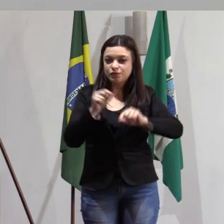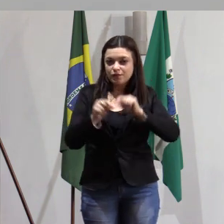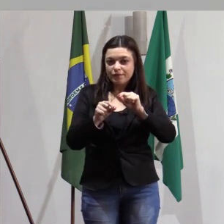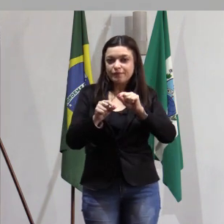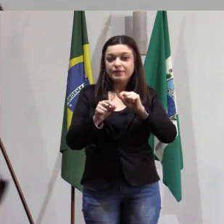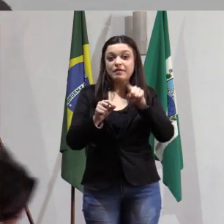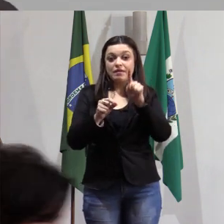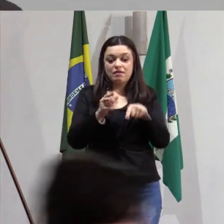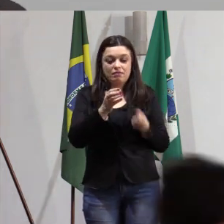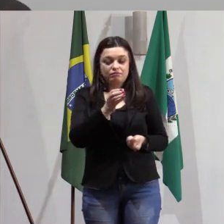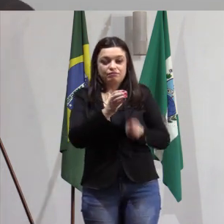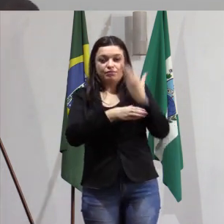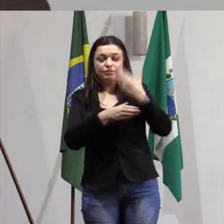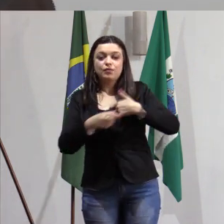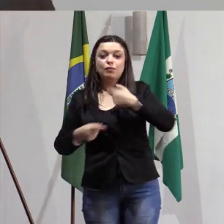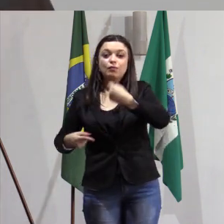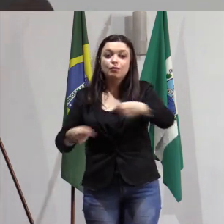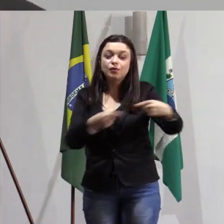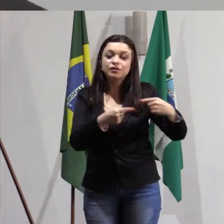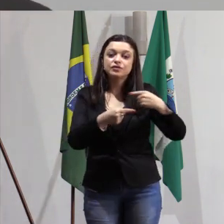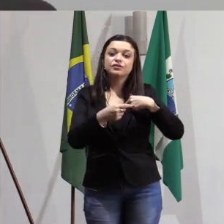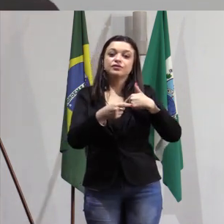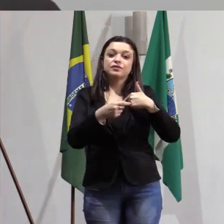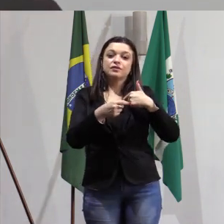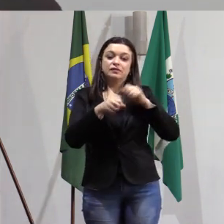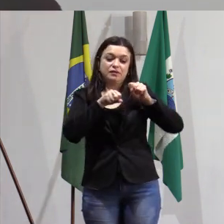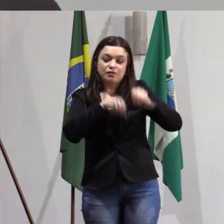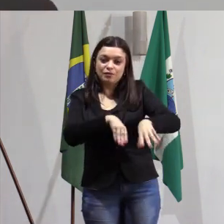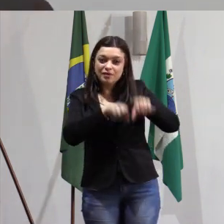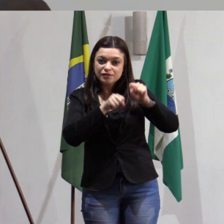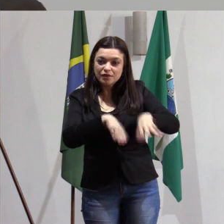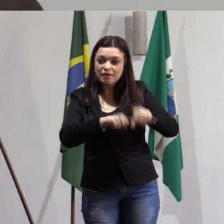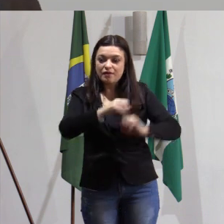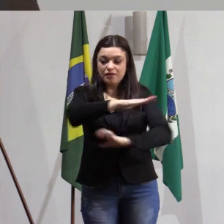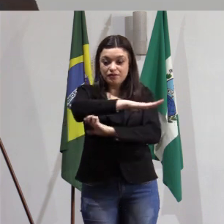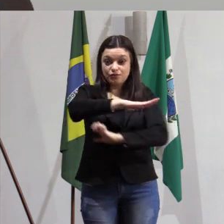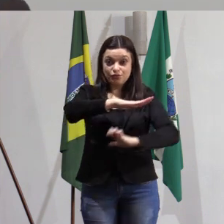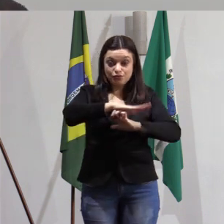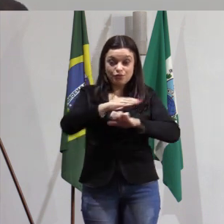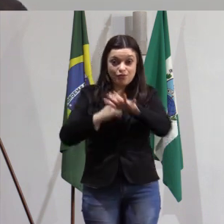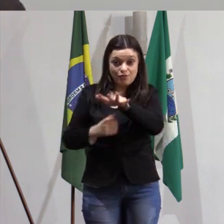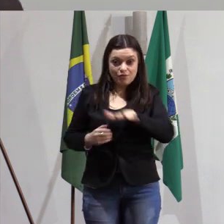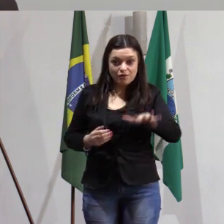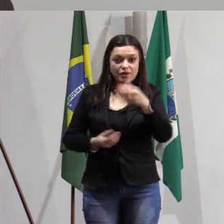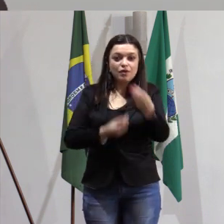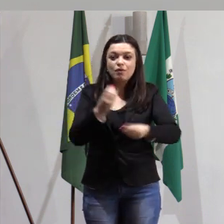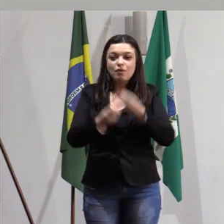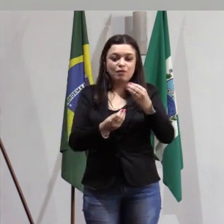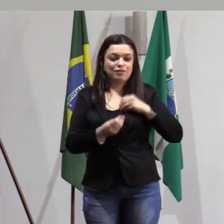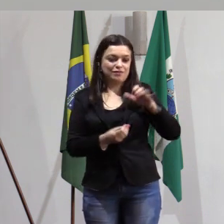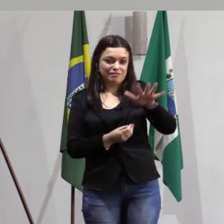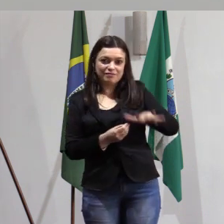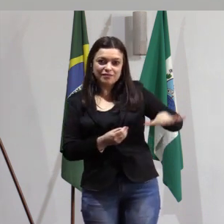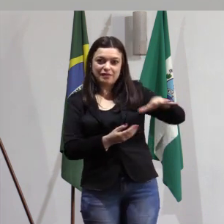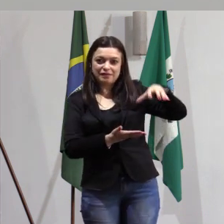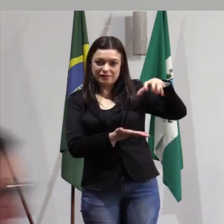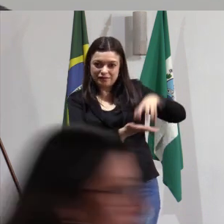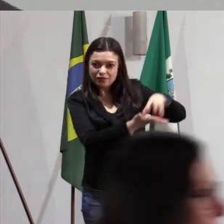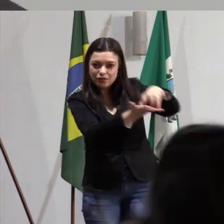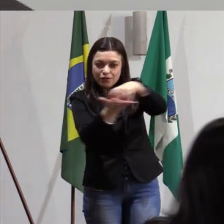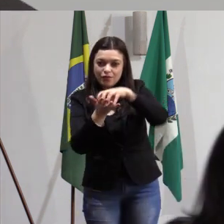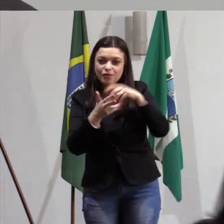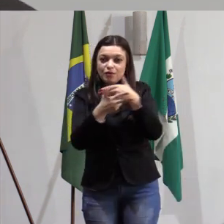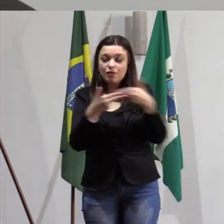políticas educacionais, estruturantes, que venham a impactar, como o Futures eventualmente pode impactar,